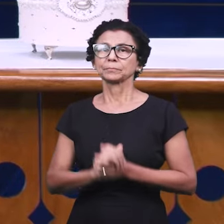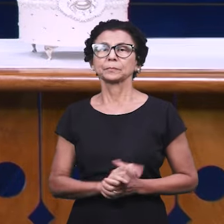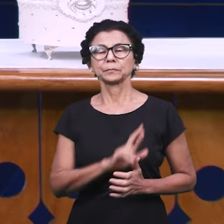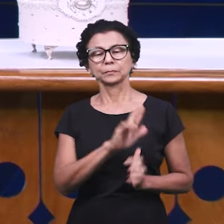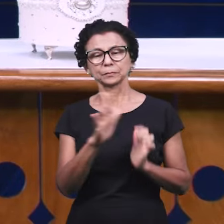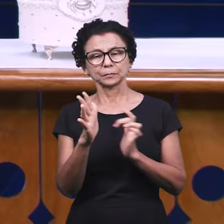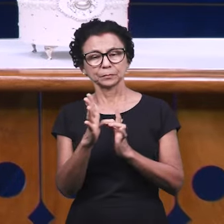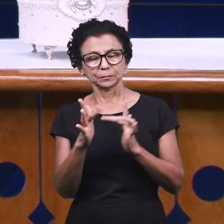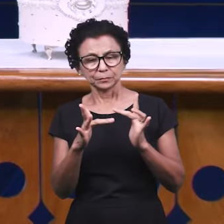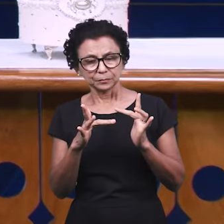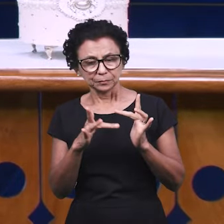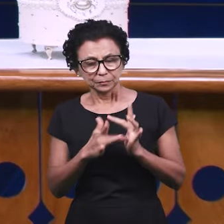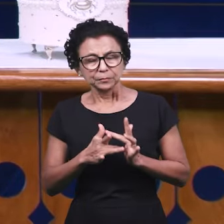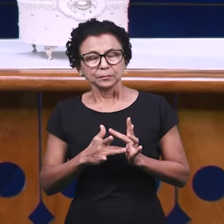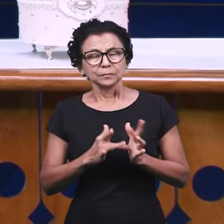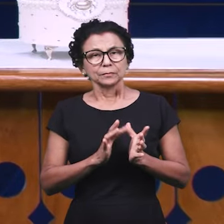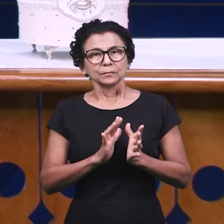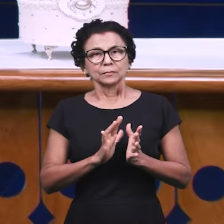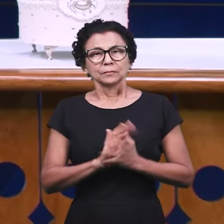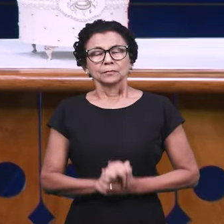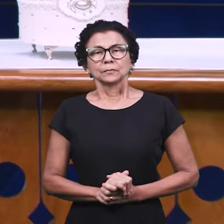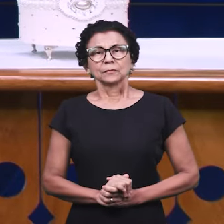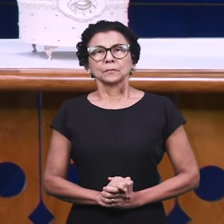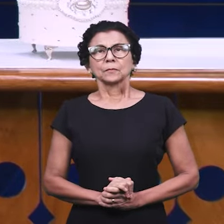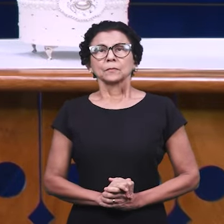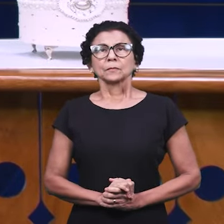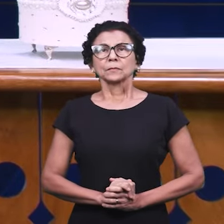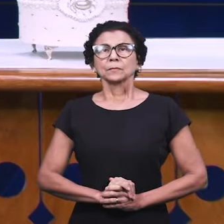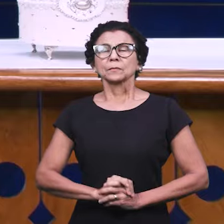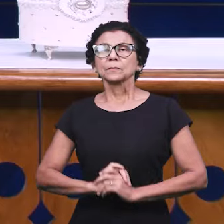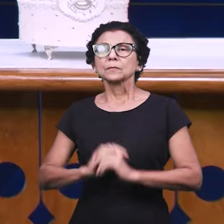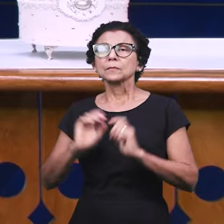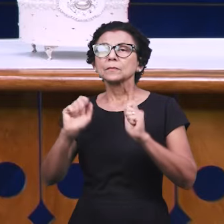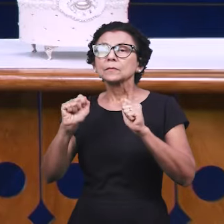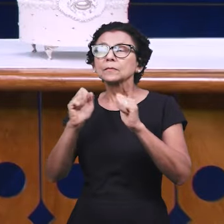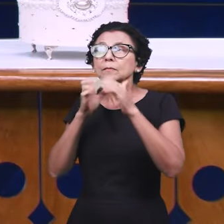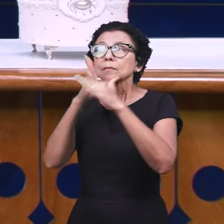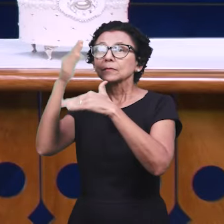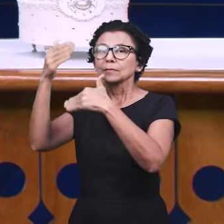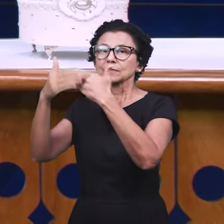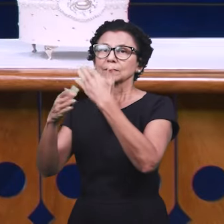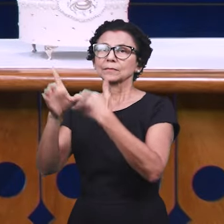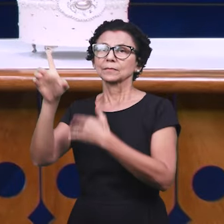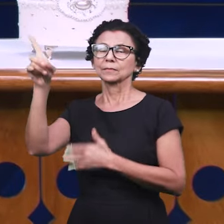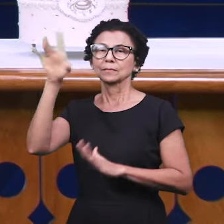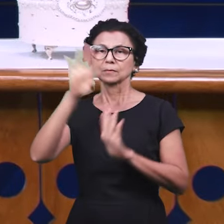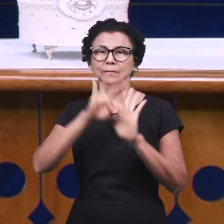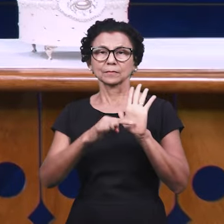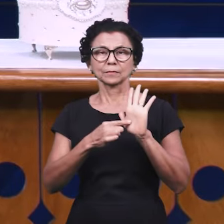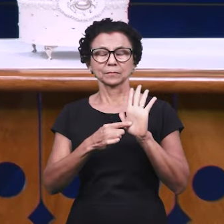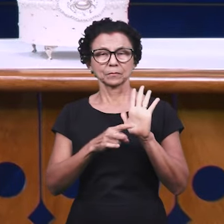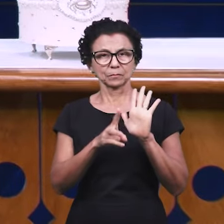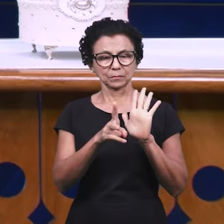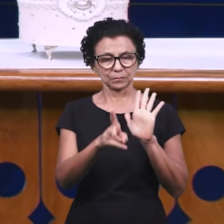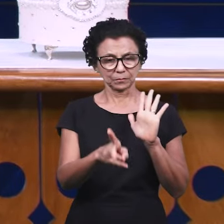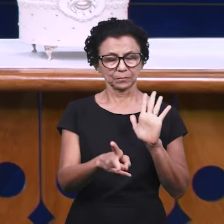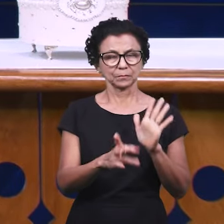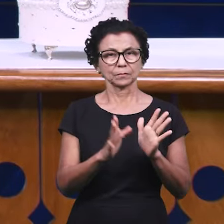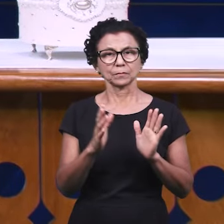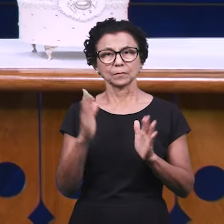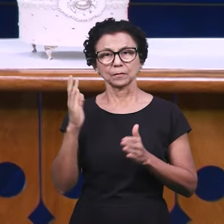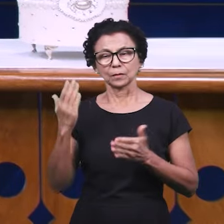de Jesus nos faz, pelo Espírito, nos achegarmos ao trono de Deus. Aí o texto continua, a oração do